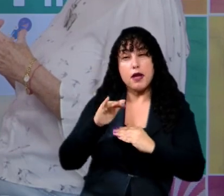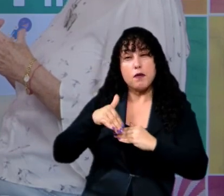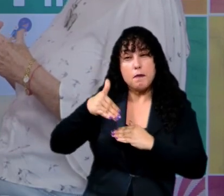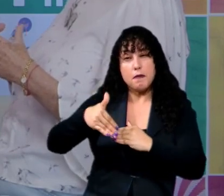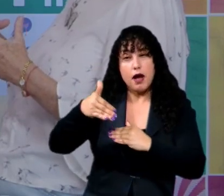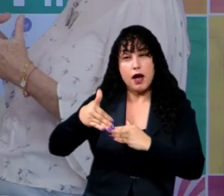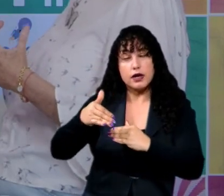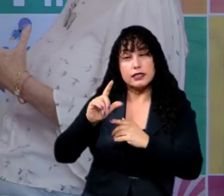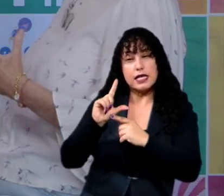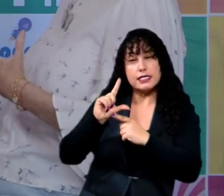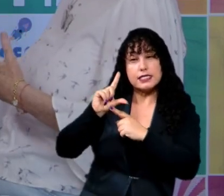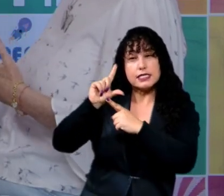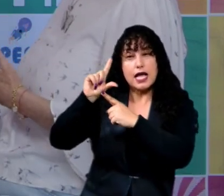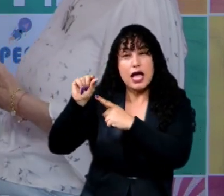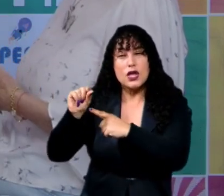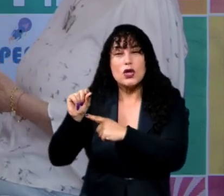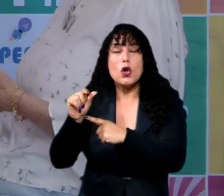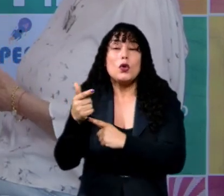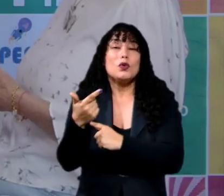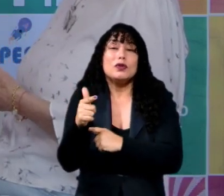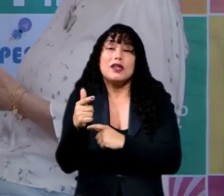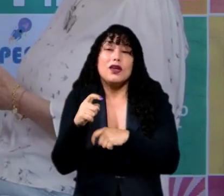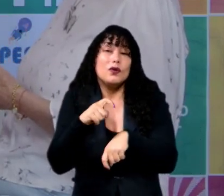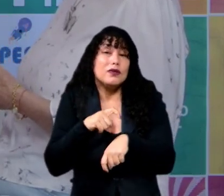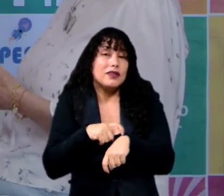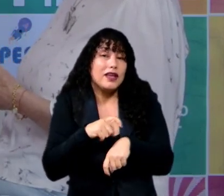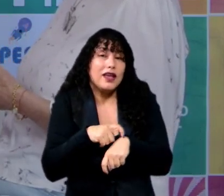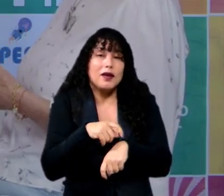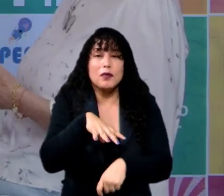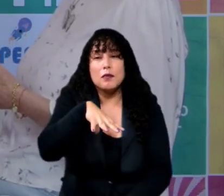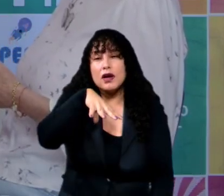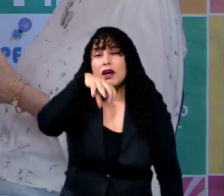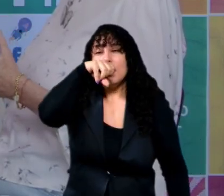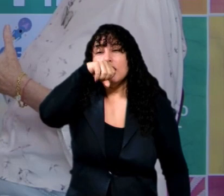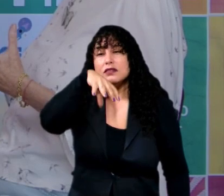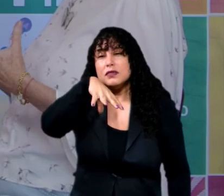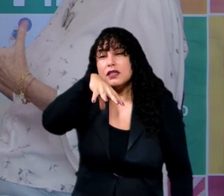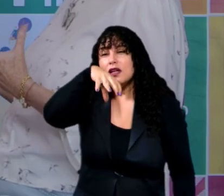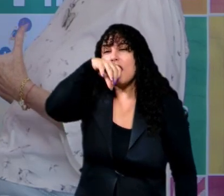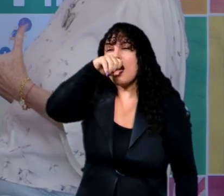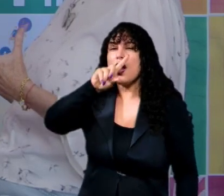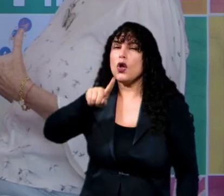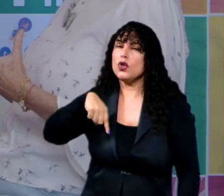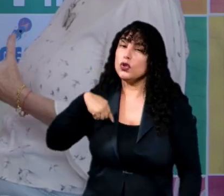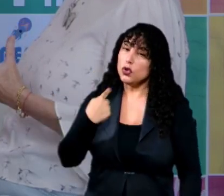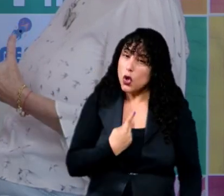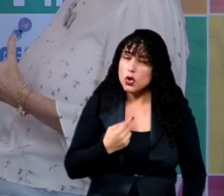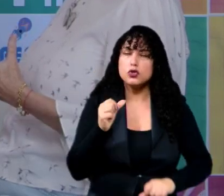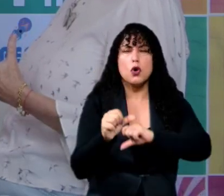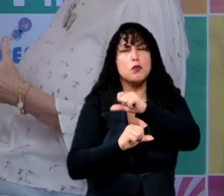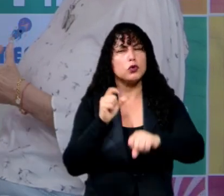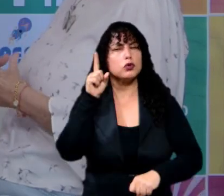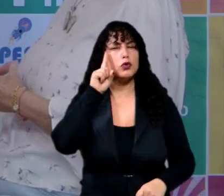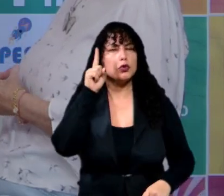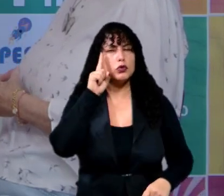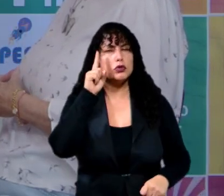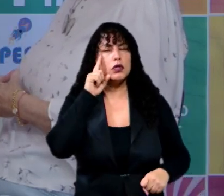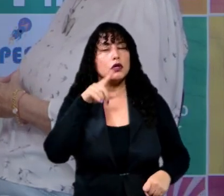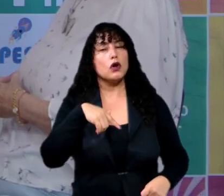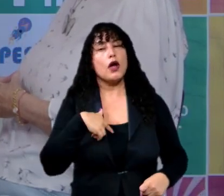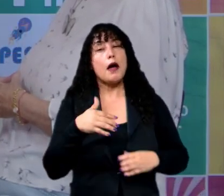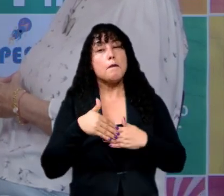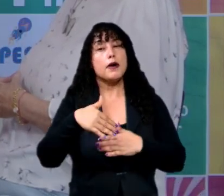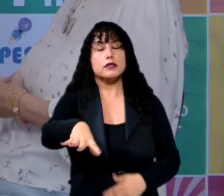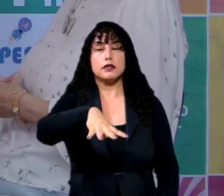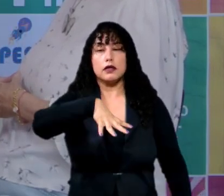é sair do "eu mal tenho tempo para respirar". A gente só muda o cotidiano com a